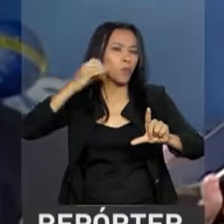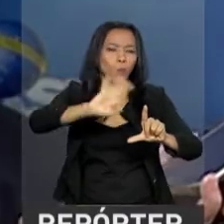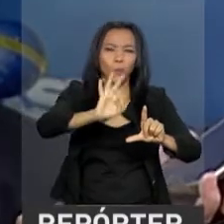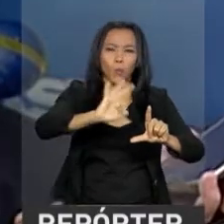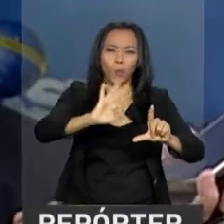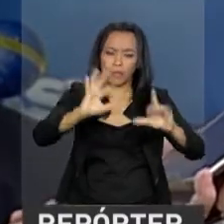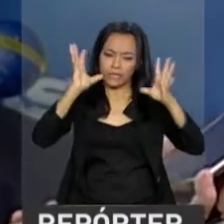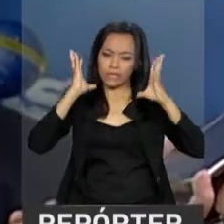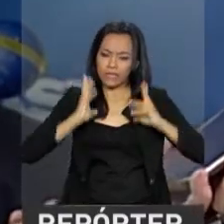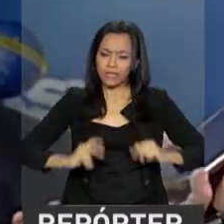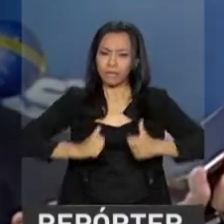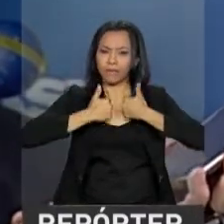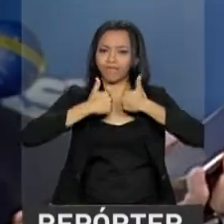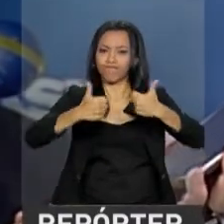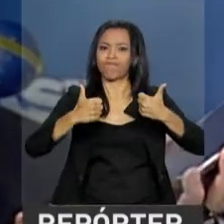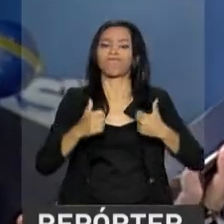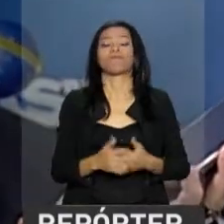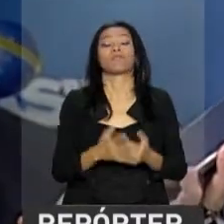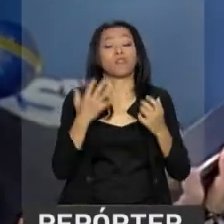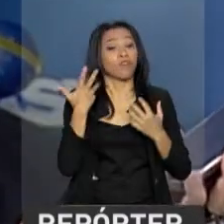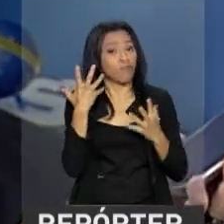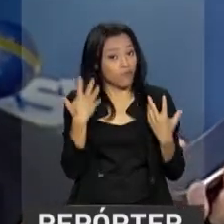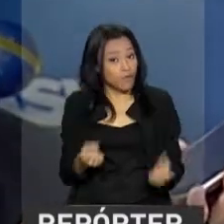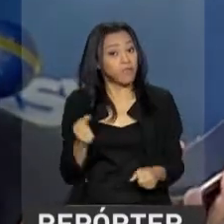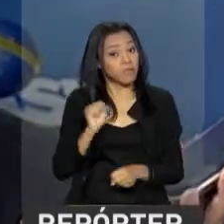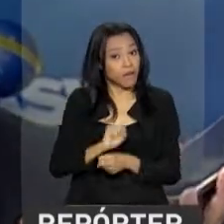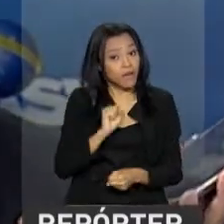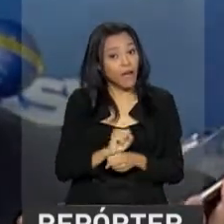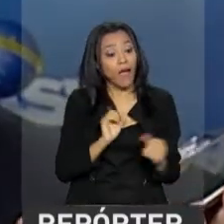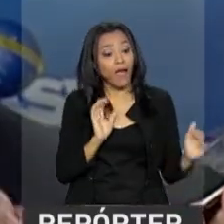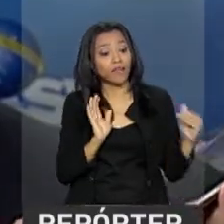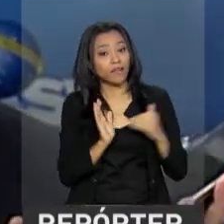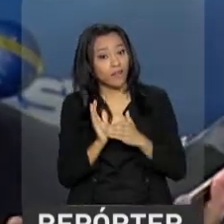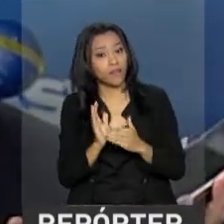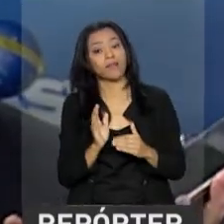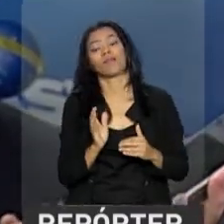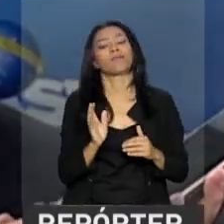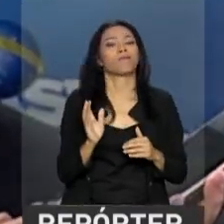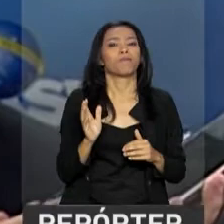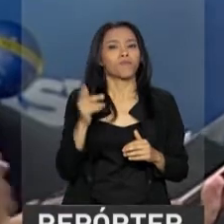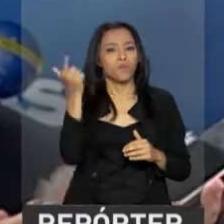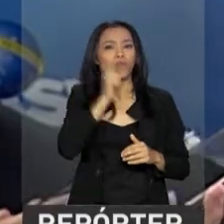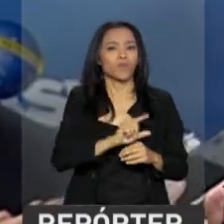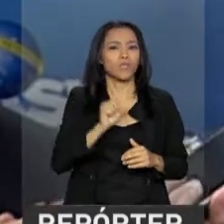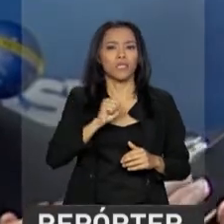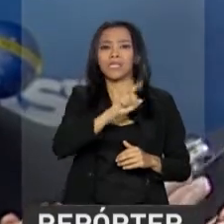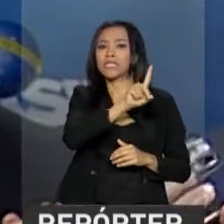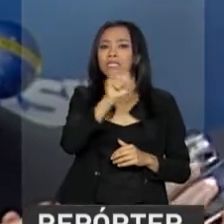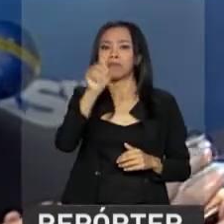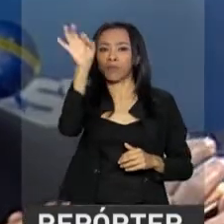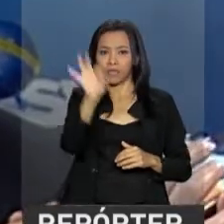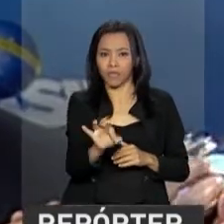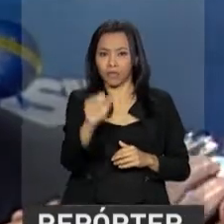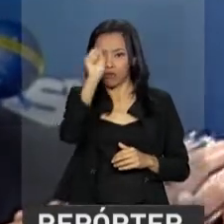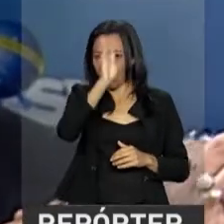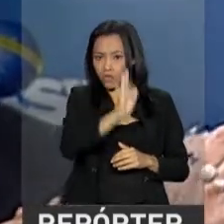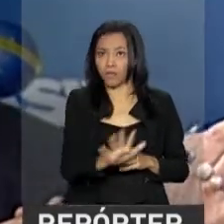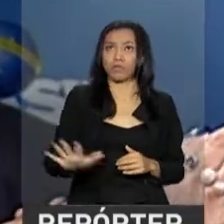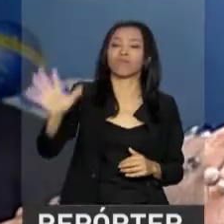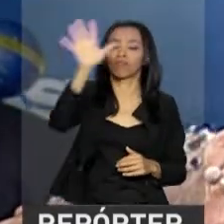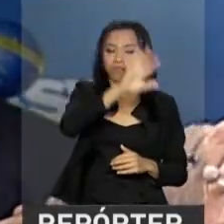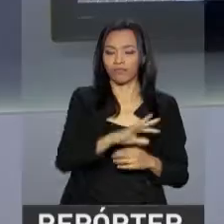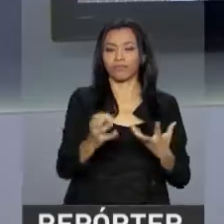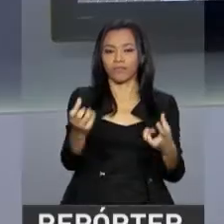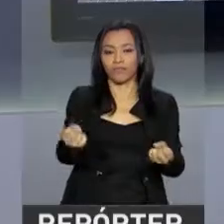motivos até para que possamos festejar. Mas vamos esperar até o final. Em pouco tempo nós vamos atingir todo o território brasileiro, toda a população